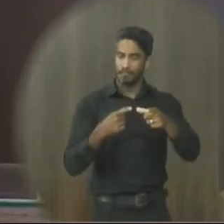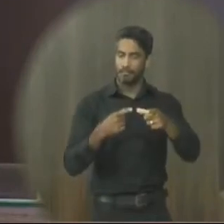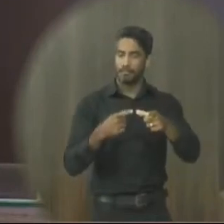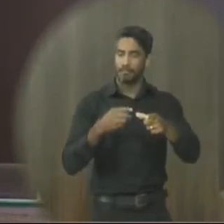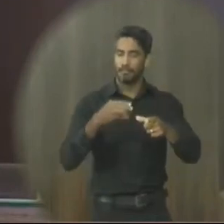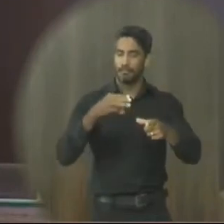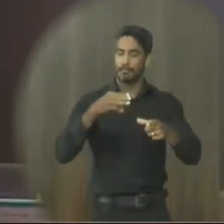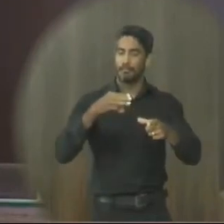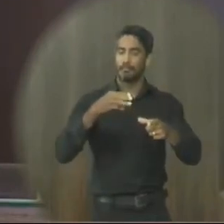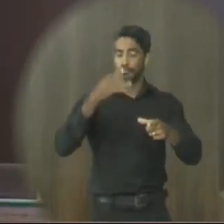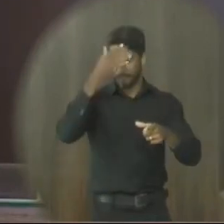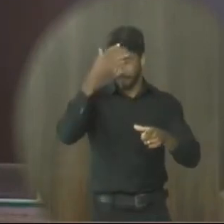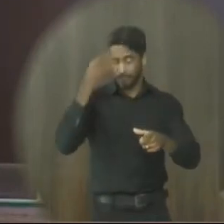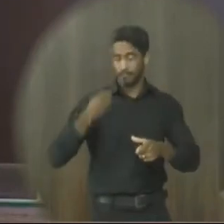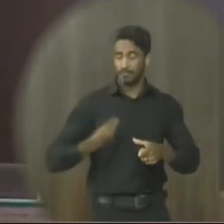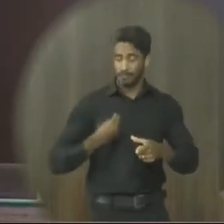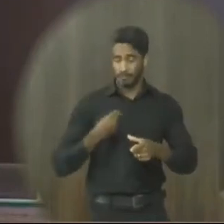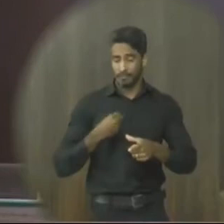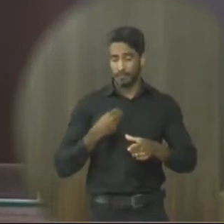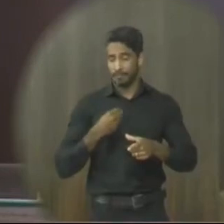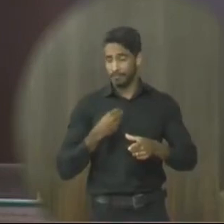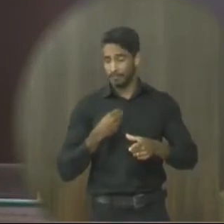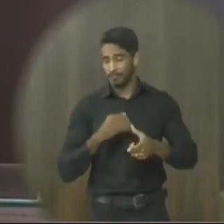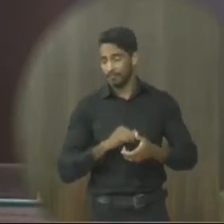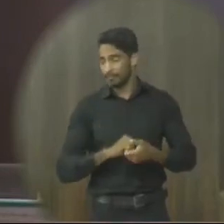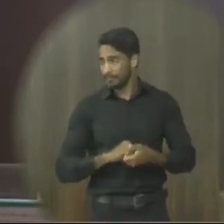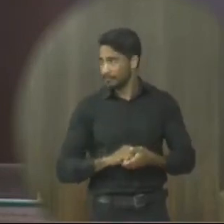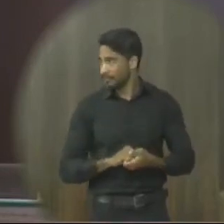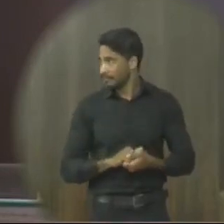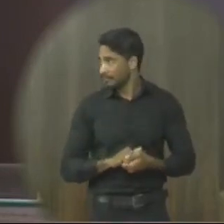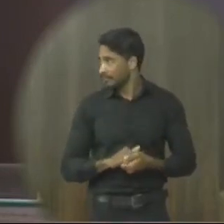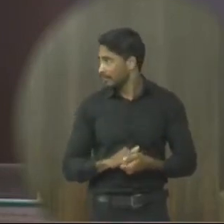estão indignados com o descaso.